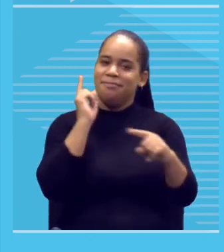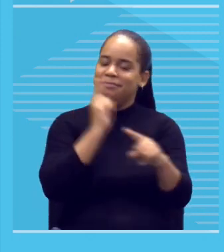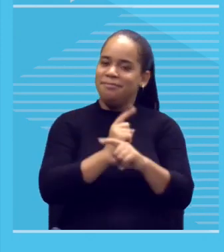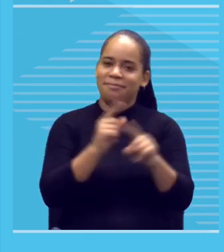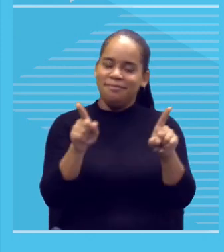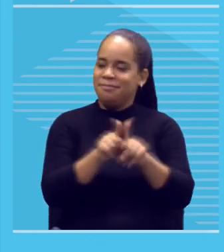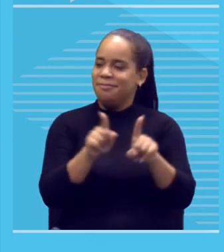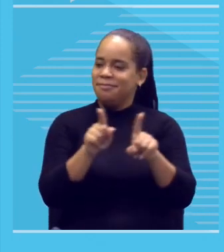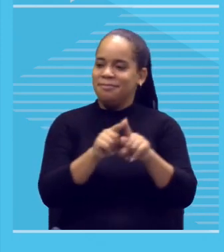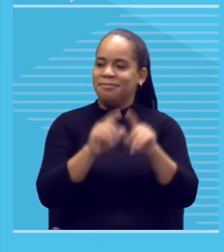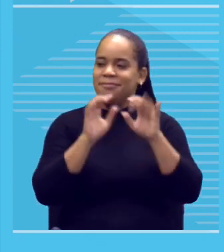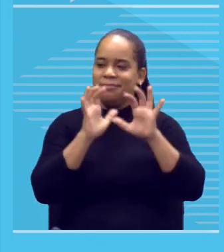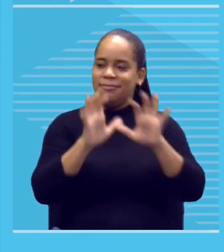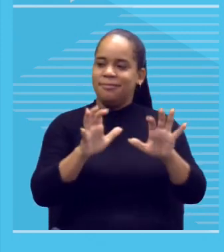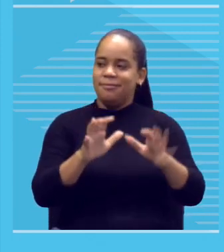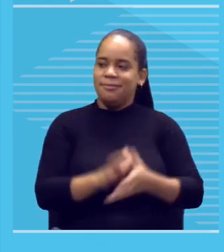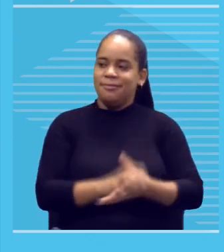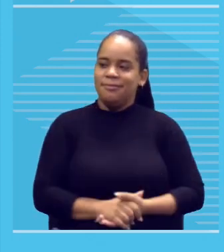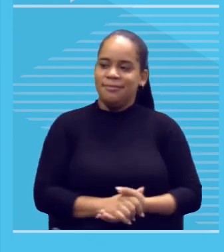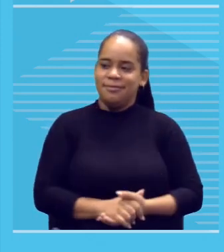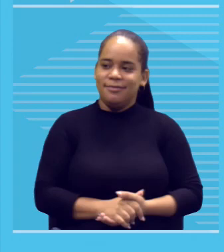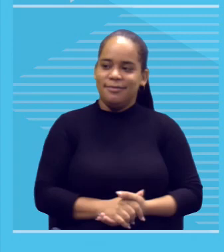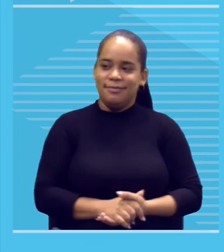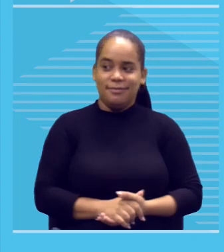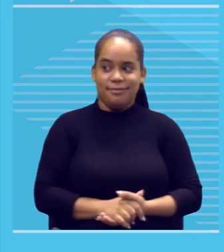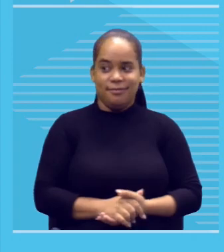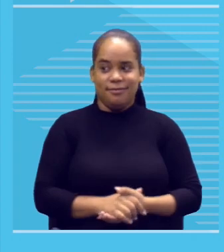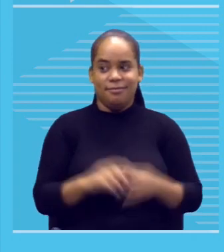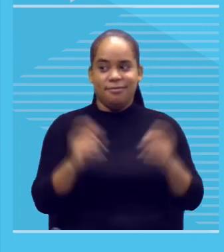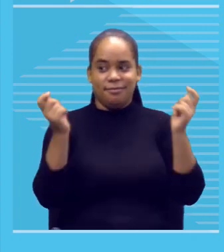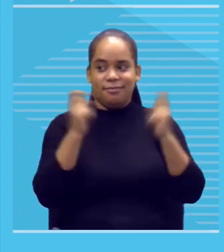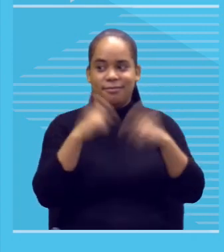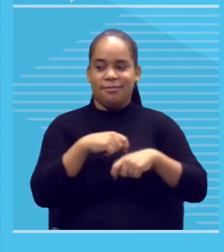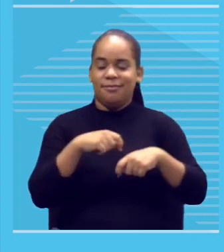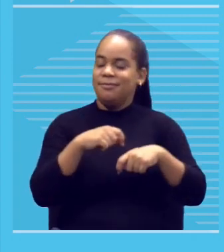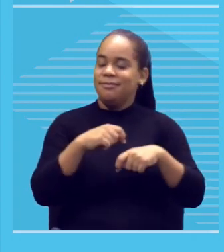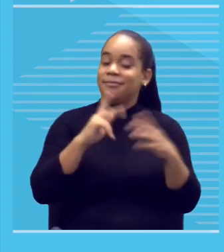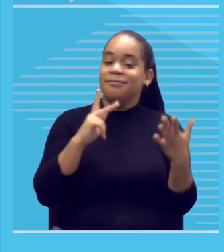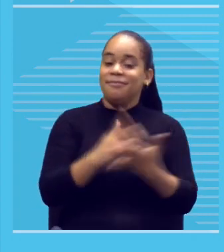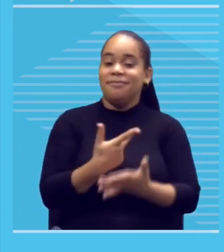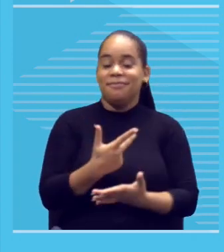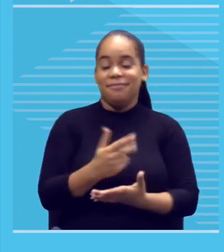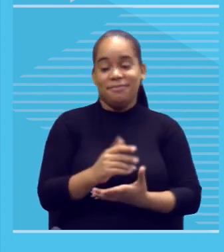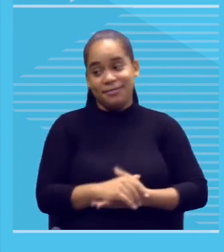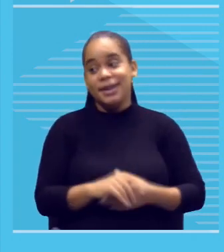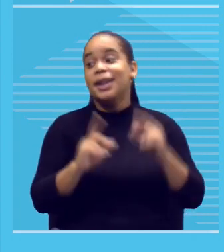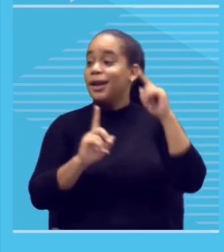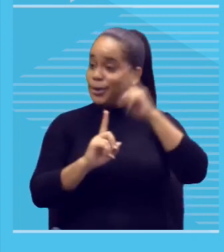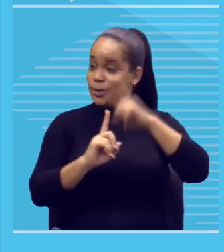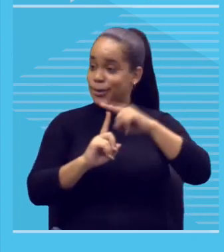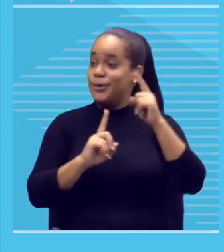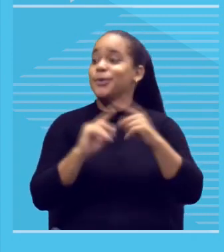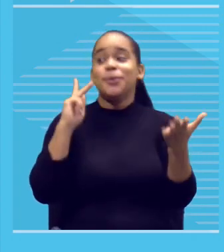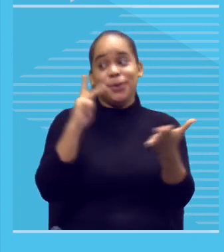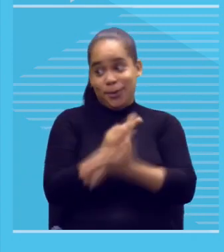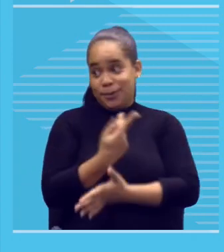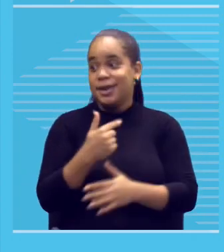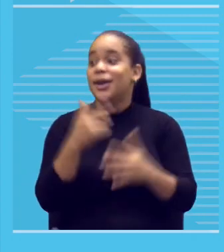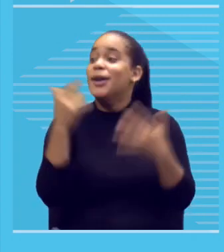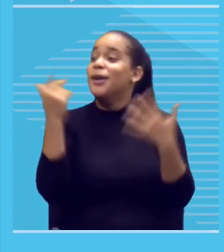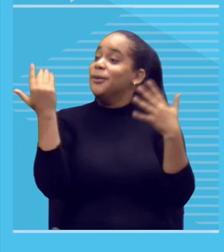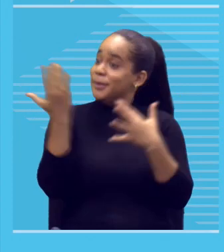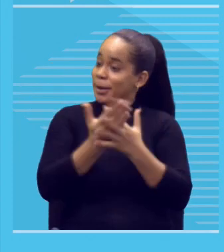você se depara com isso jovens com esse tipo de situação tá tá dividindo